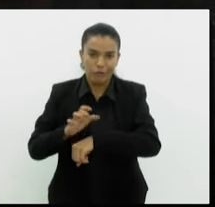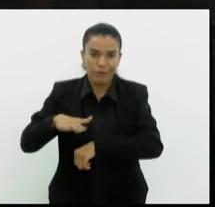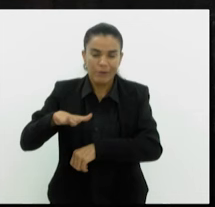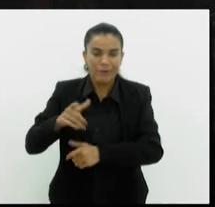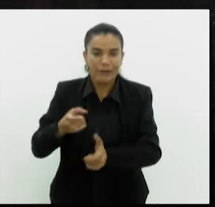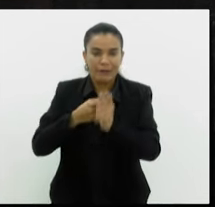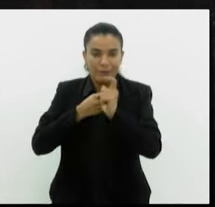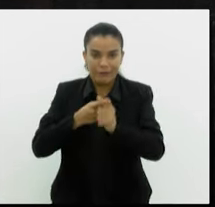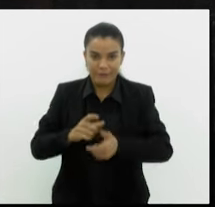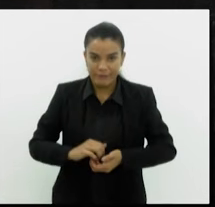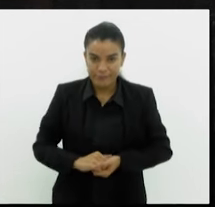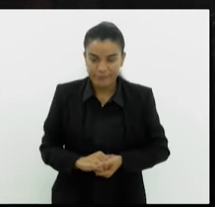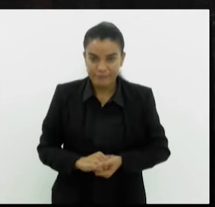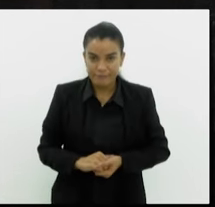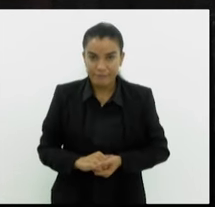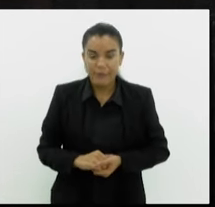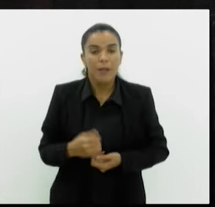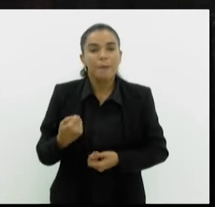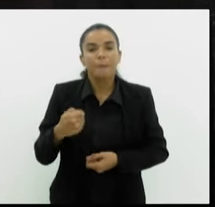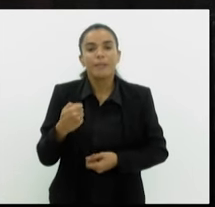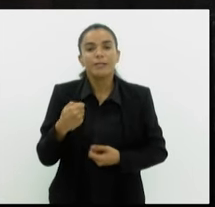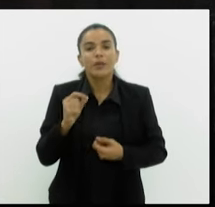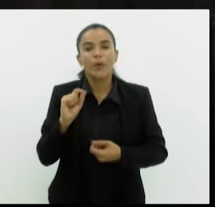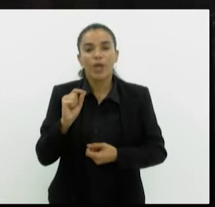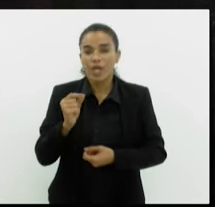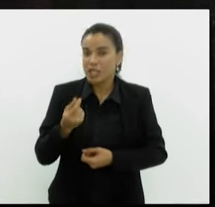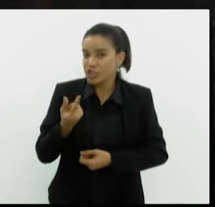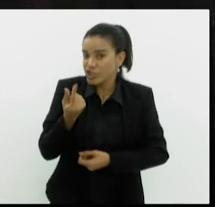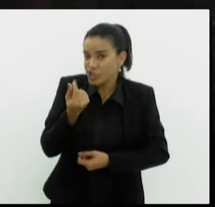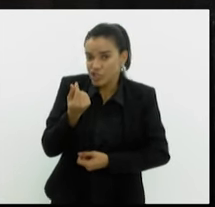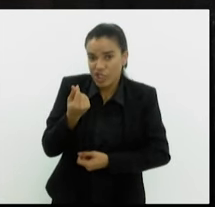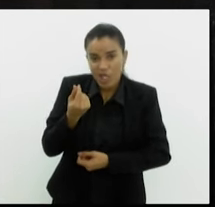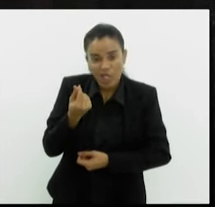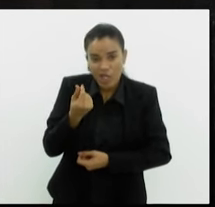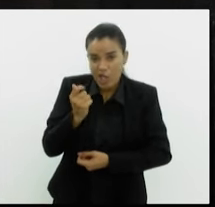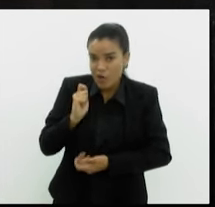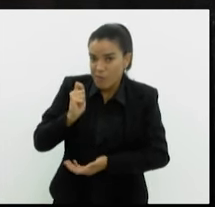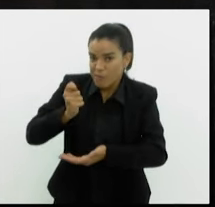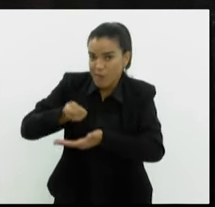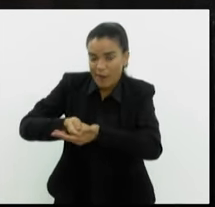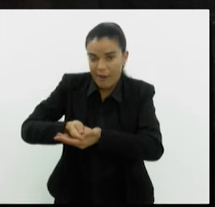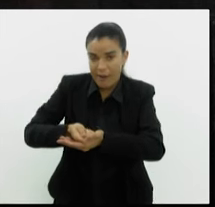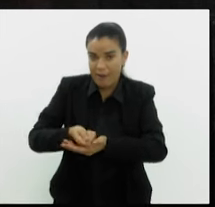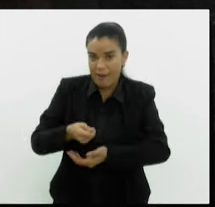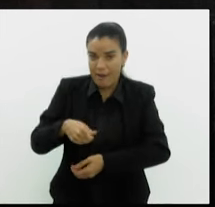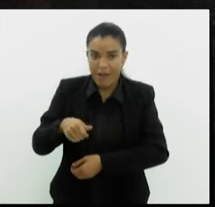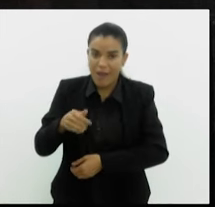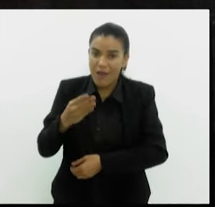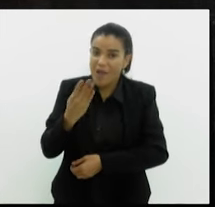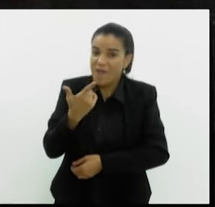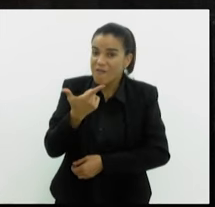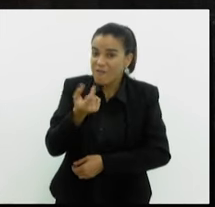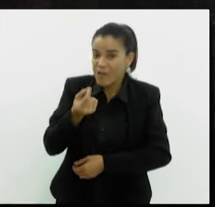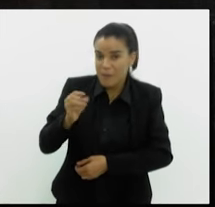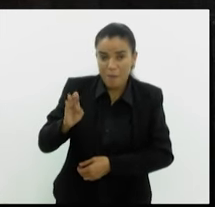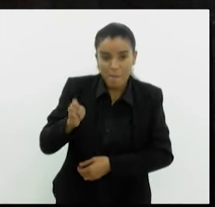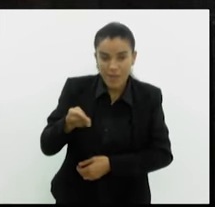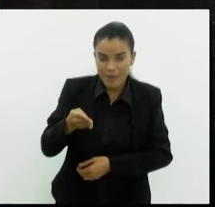do buraco, tem que chegar com um saco de dinheiro, aqui no Rio de Janeiro, com uns 20 bilhões de